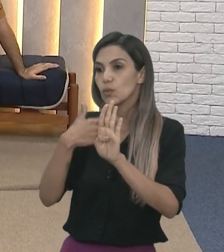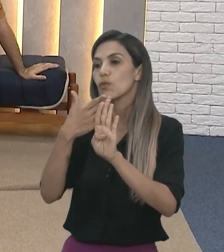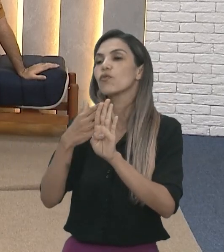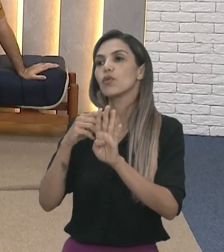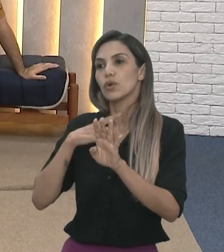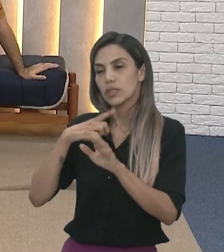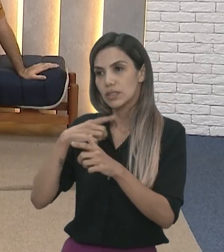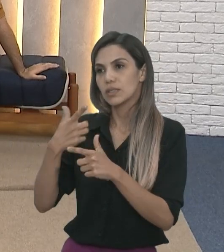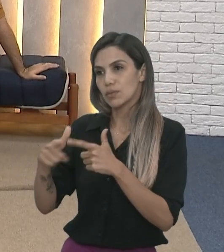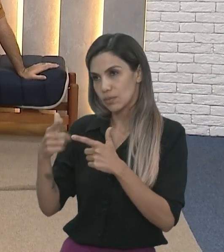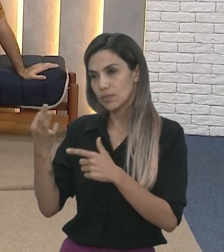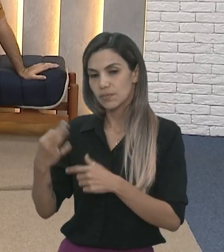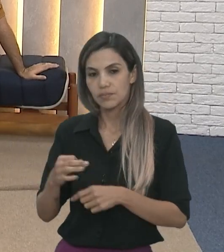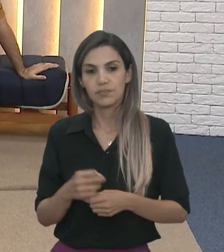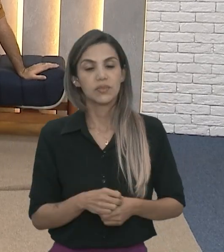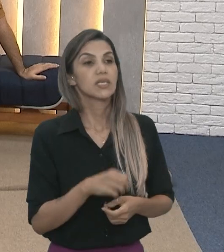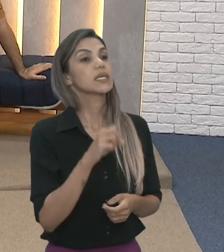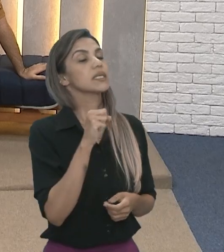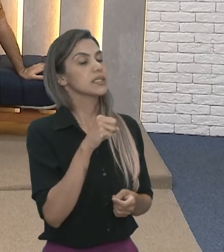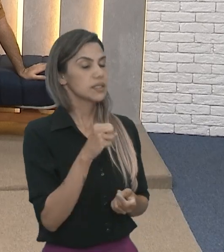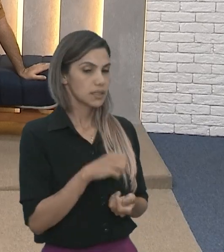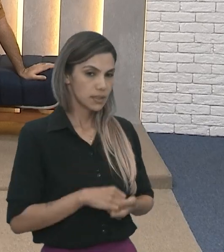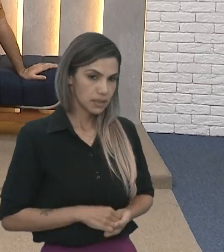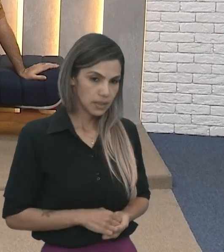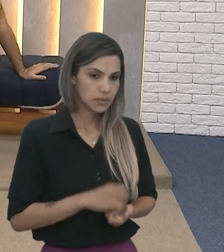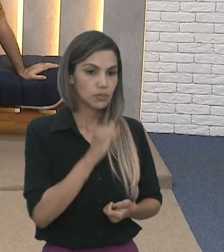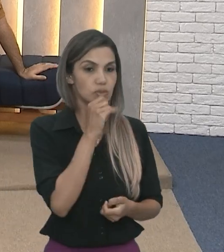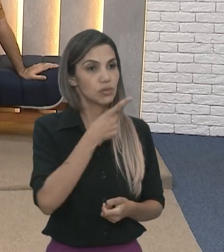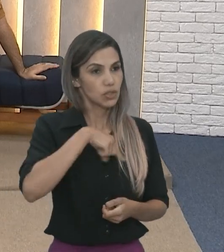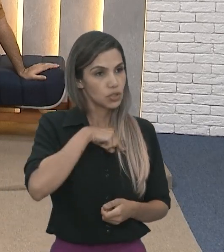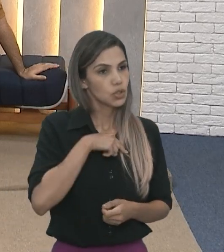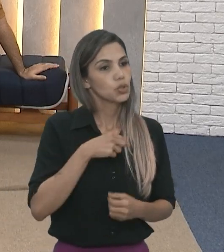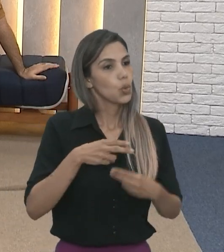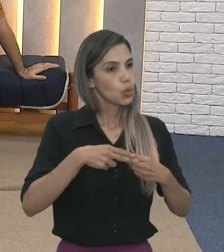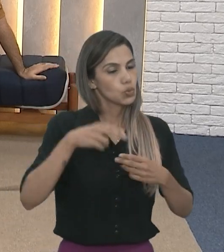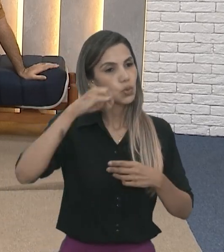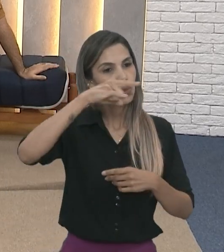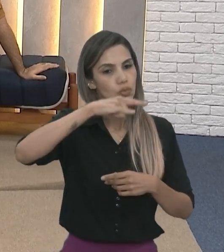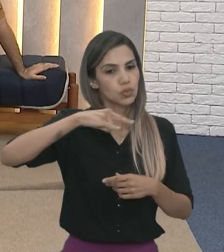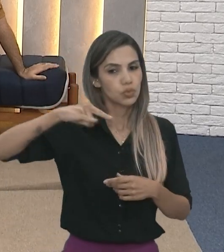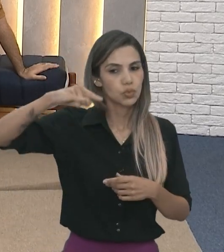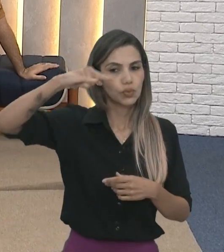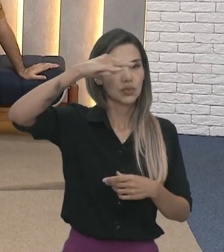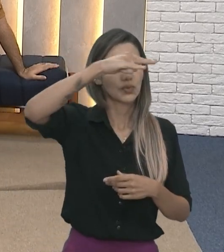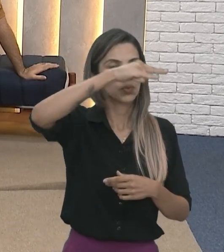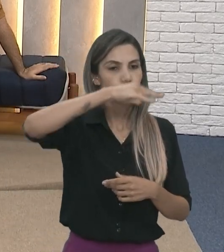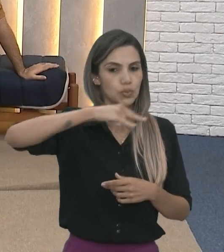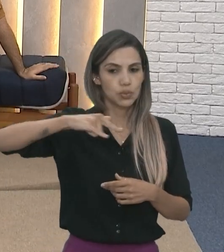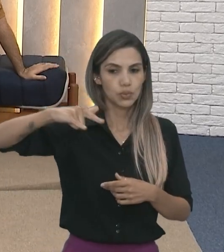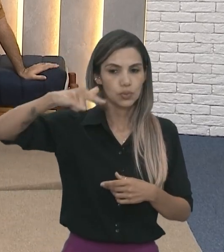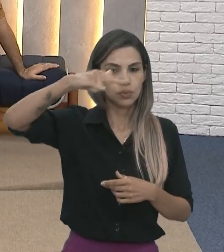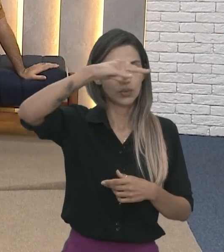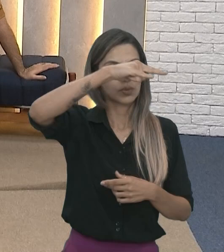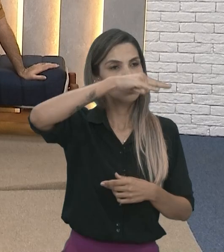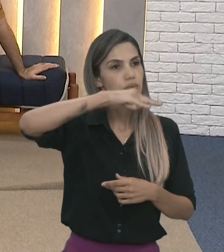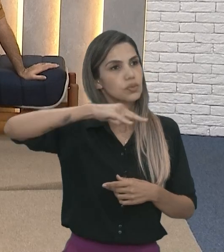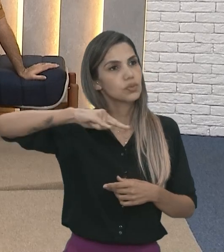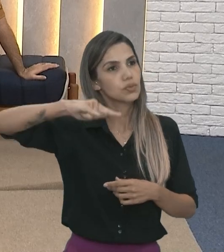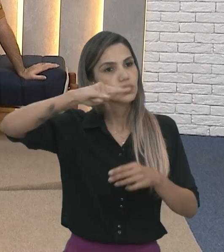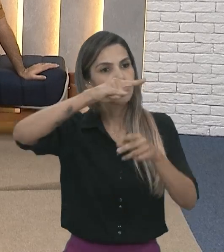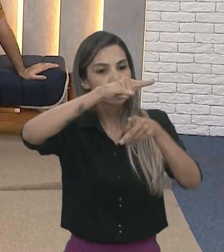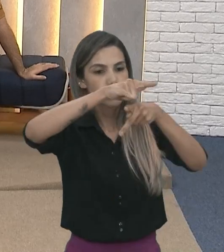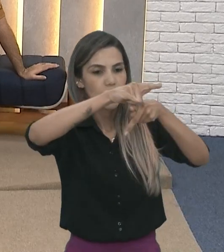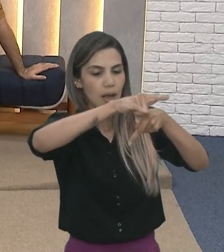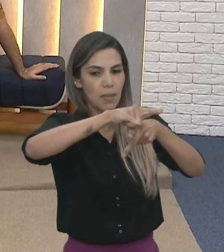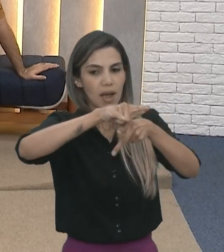de drone, levantar essas informações, né? E ter uma visão panorâmica ali, mesmo com o